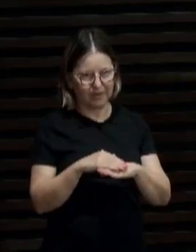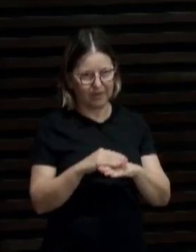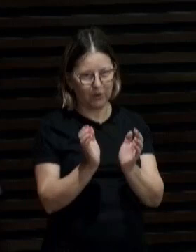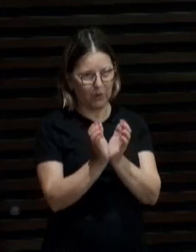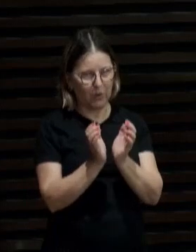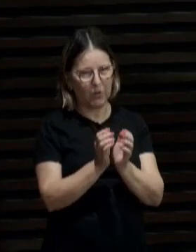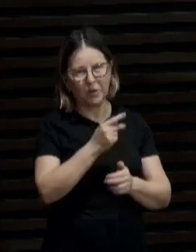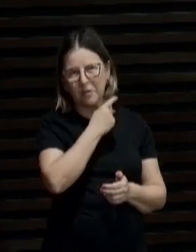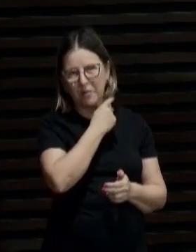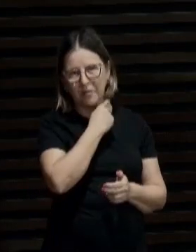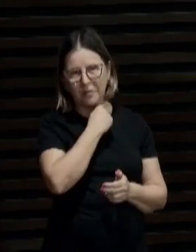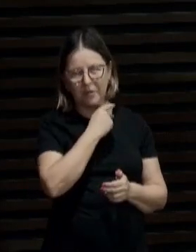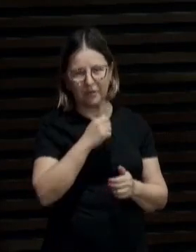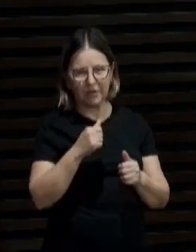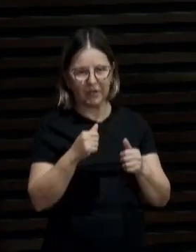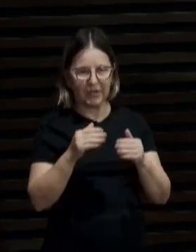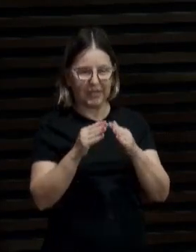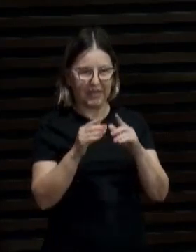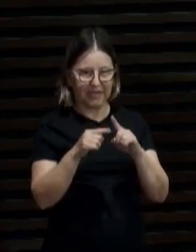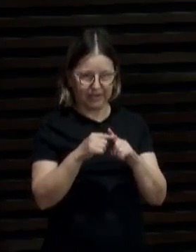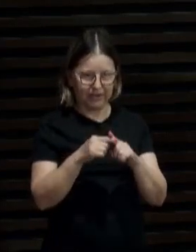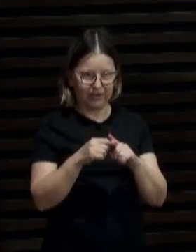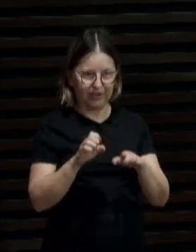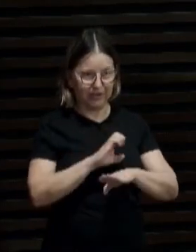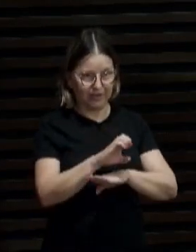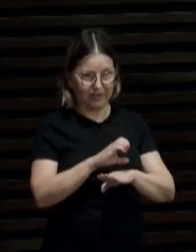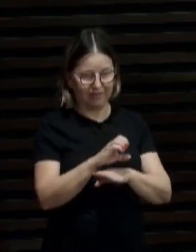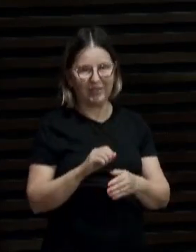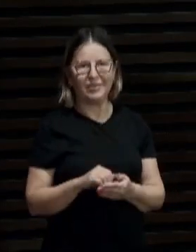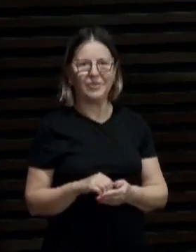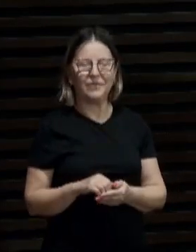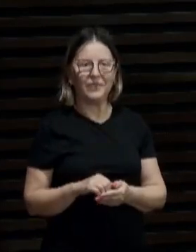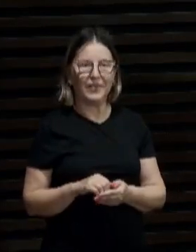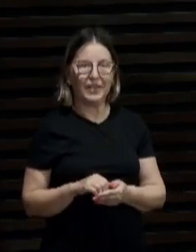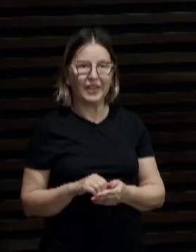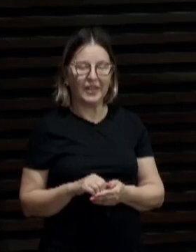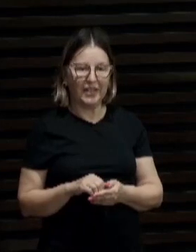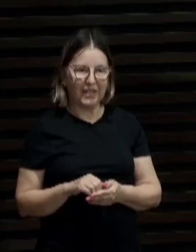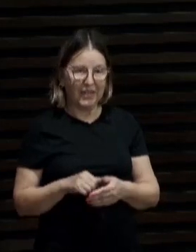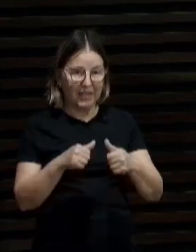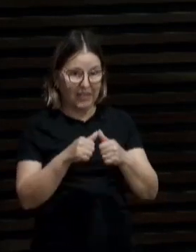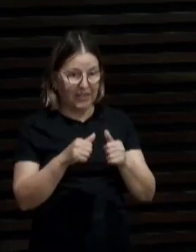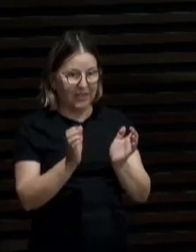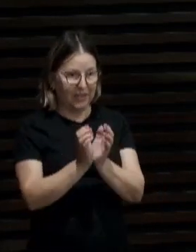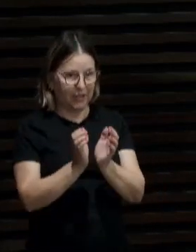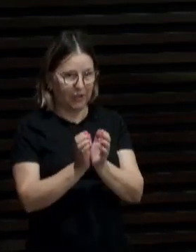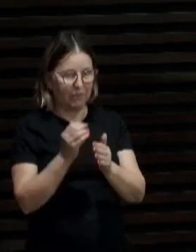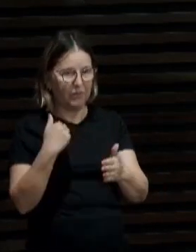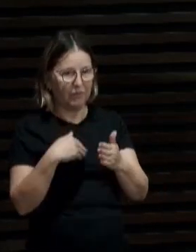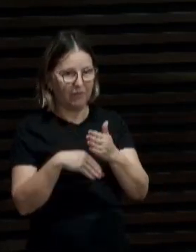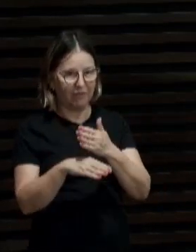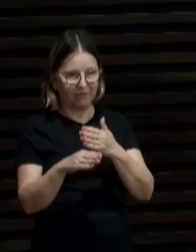vocês podem vir aqui, por favor? Aí eles vão até essa cidade, e lá ele tem essa reunião, e ele tem uma palavra maravilhosa para